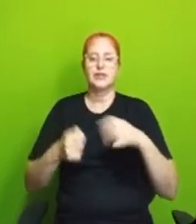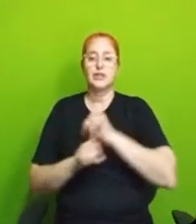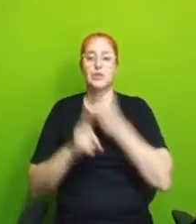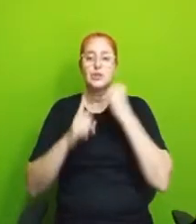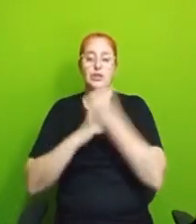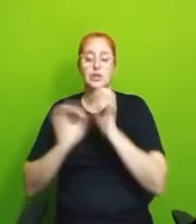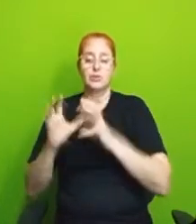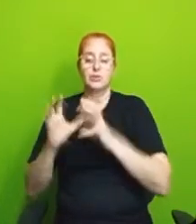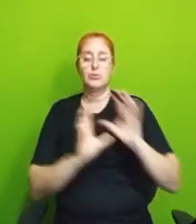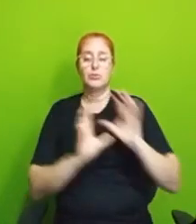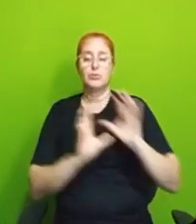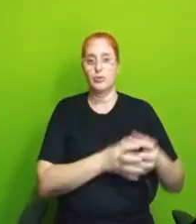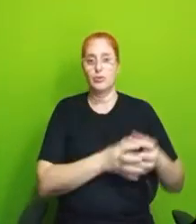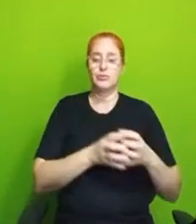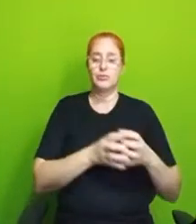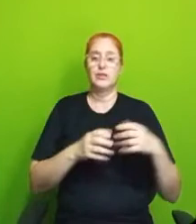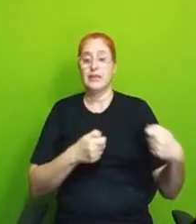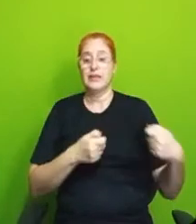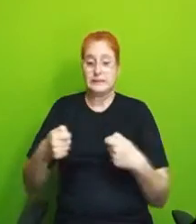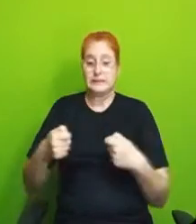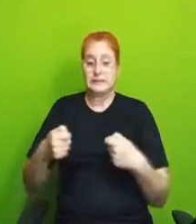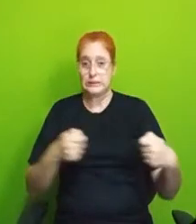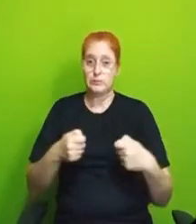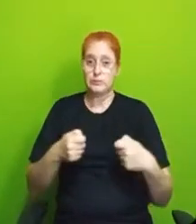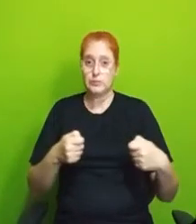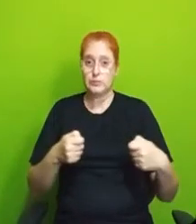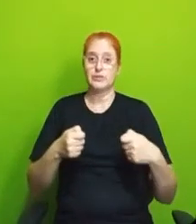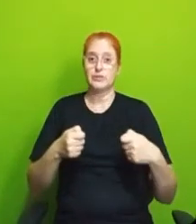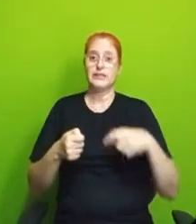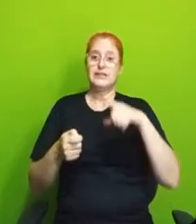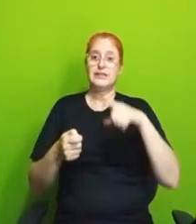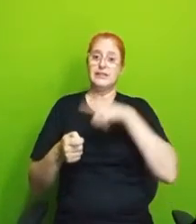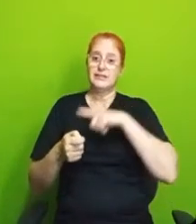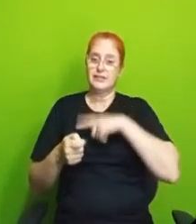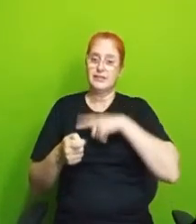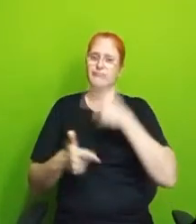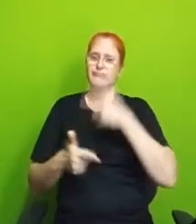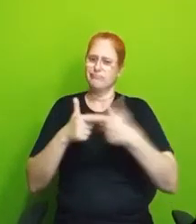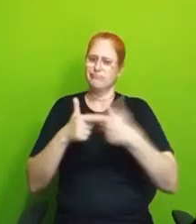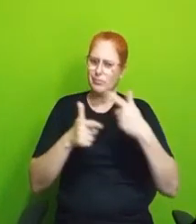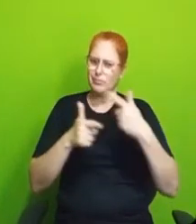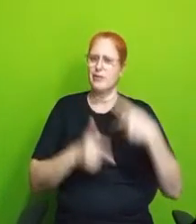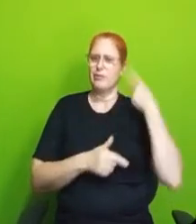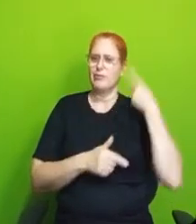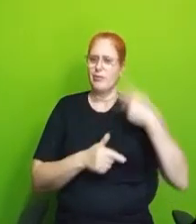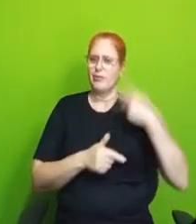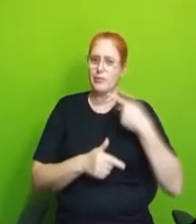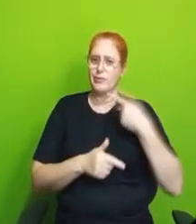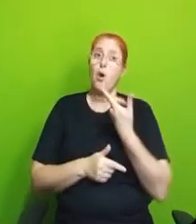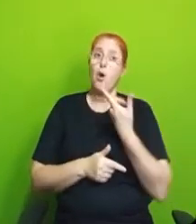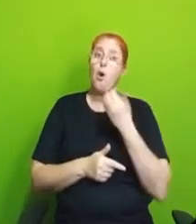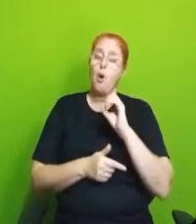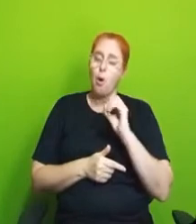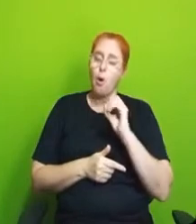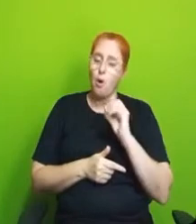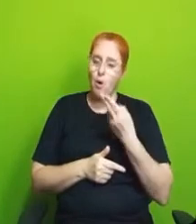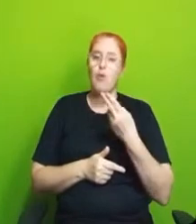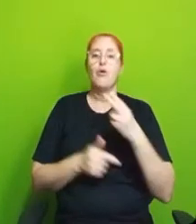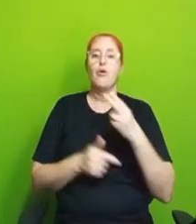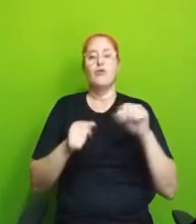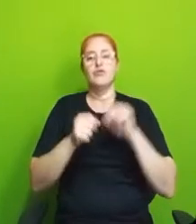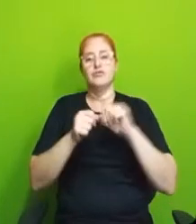nessa disputa de forças sociais, muitas vezes capengaram em algumas políticas ou mantiveram, né, essa dimensão mais patriarcal na